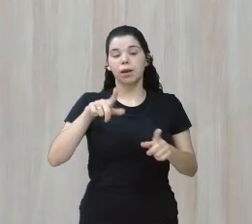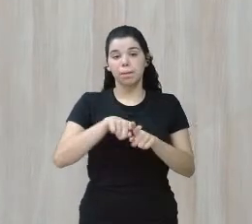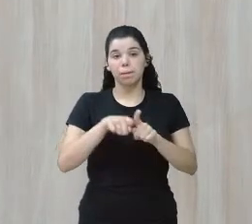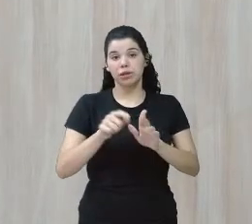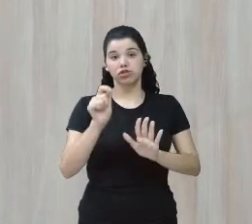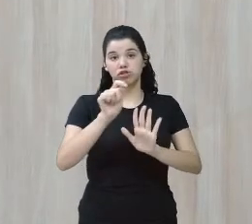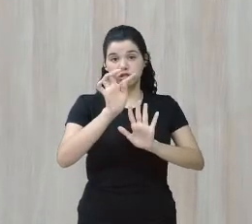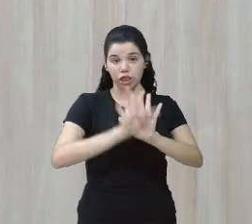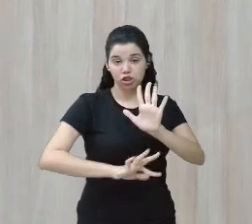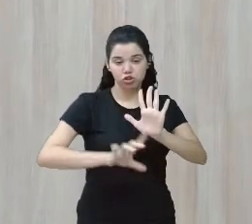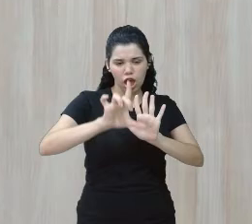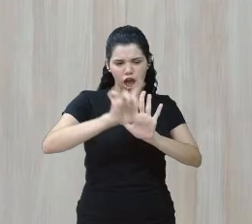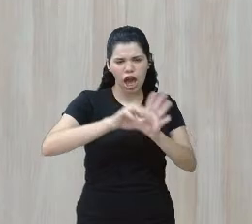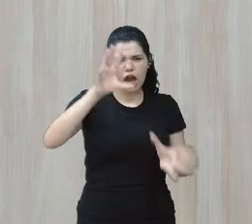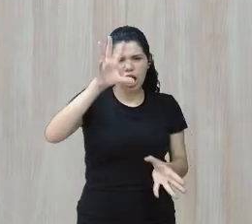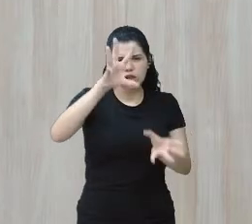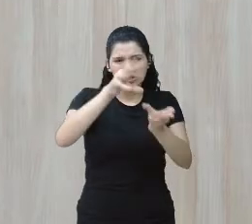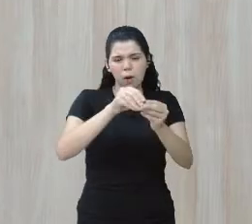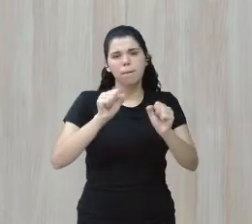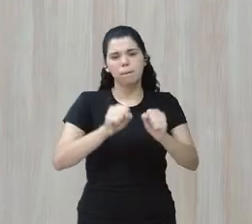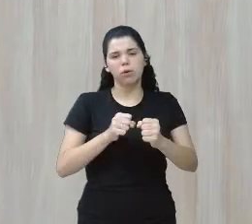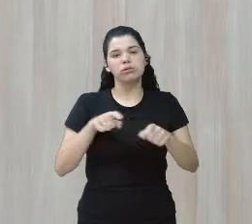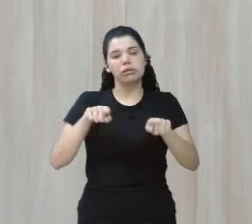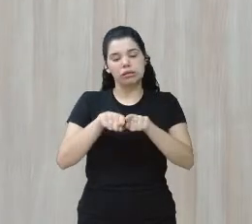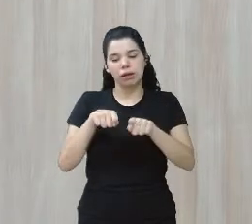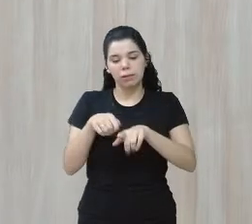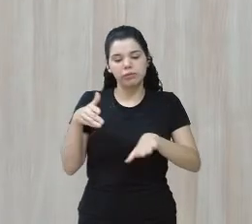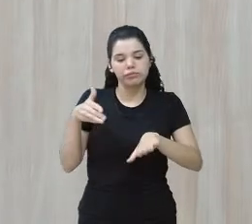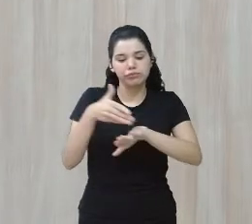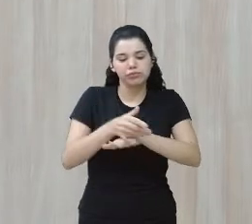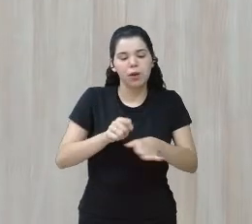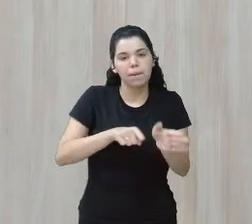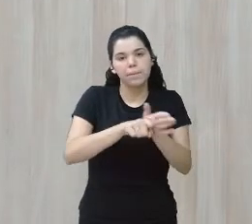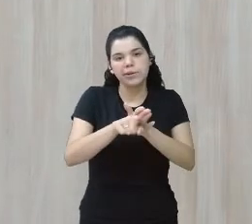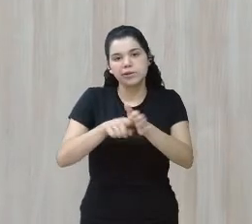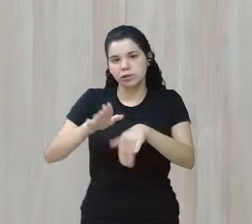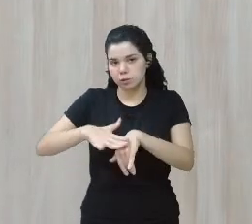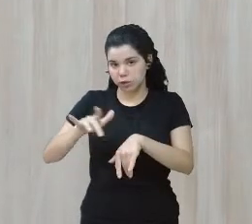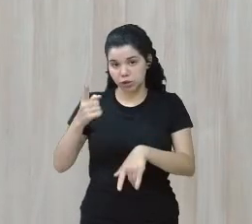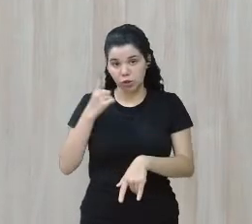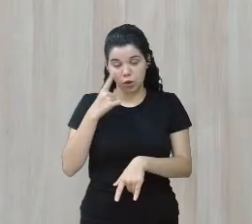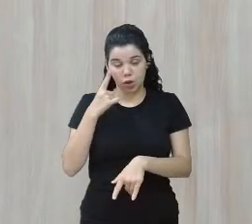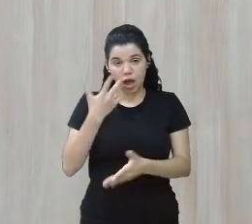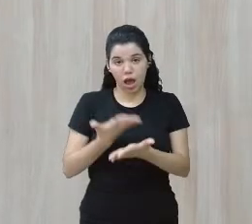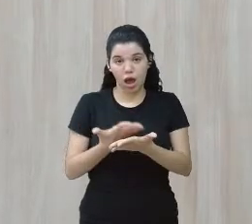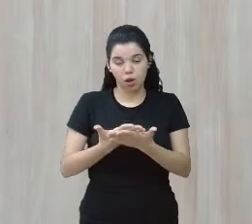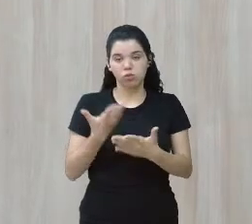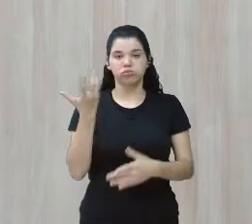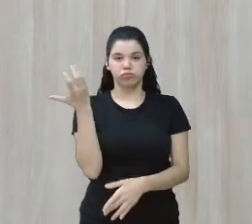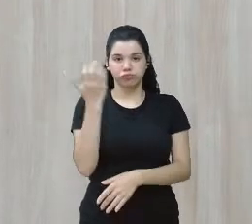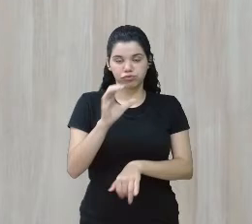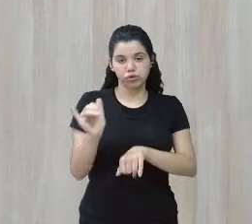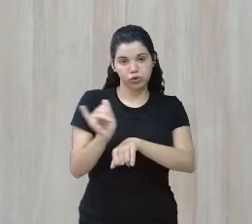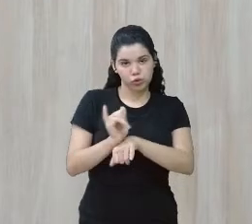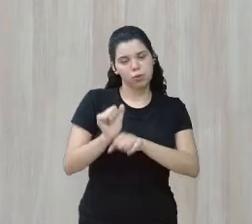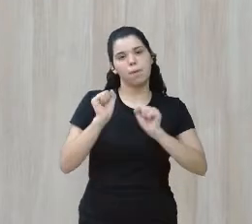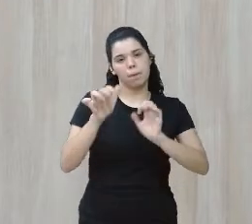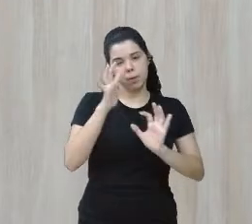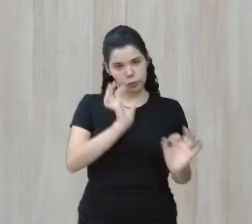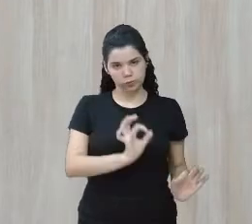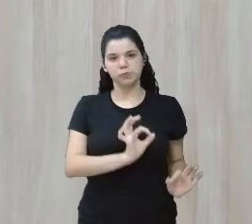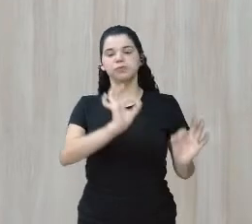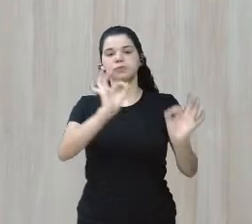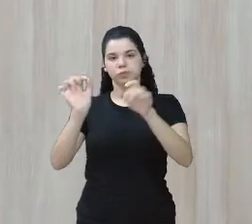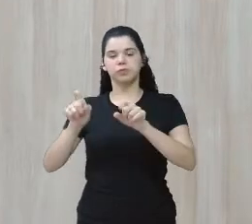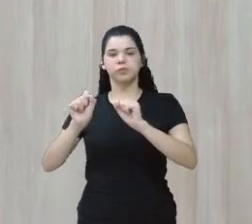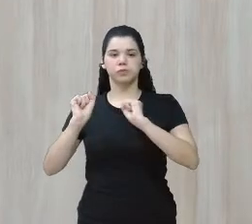resumo e, se puder, também pesquisem mais. Dizendo a vocês que nossas aulas elas estão disponíveis no YouTube, vai lá também, dá